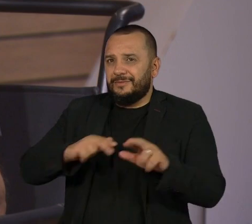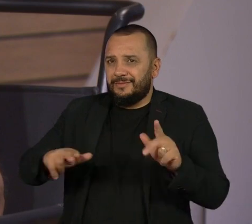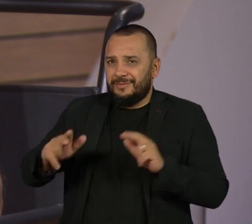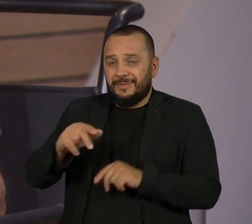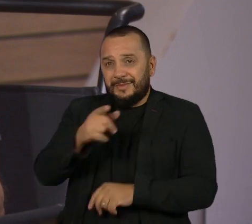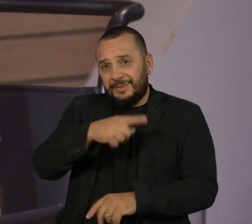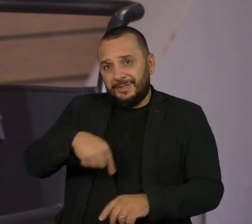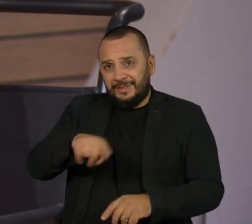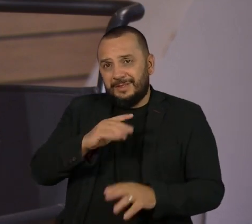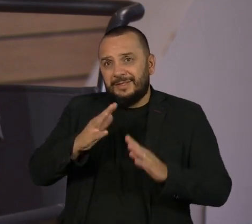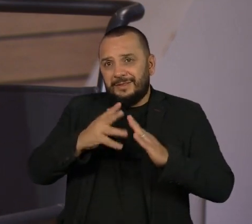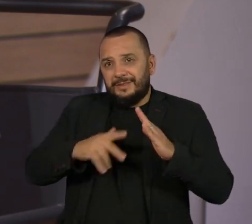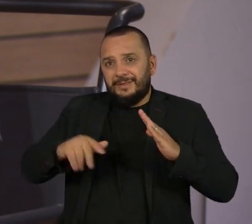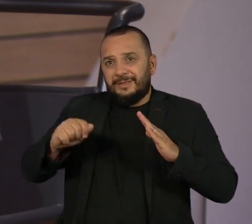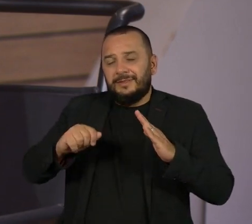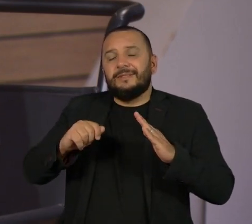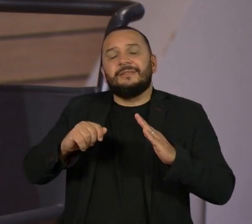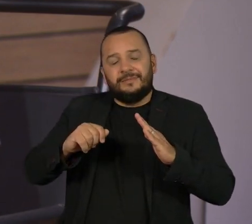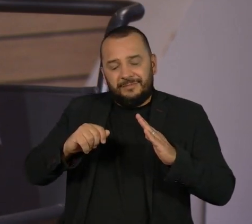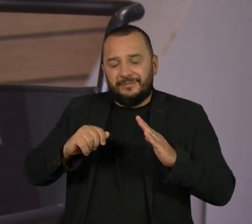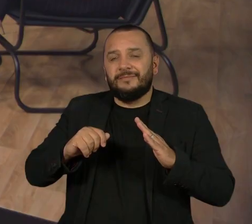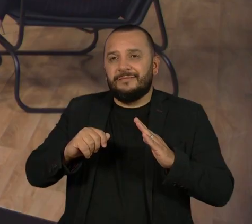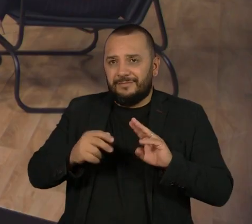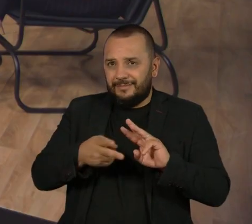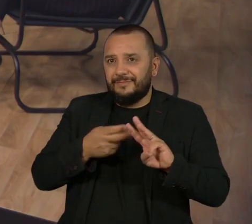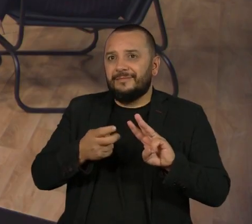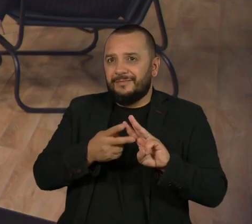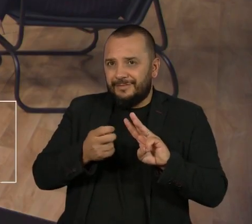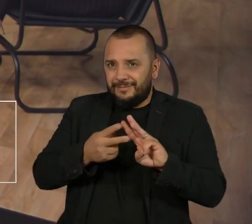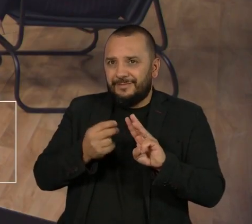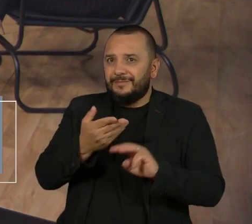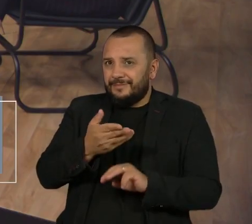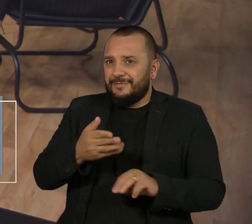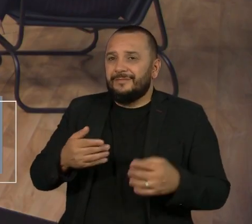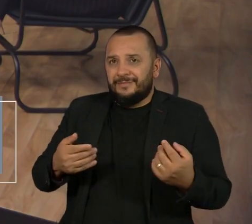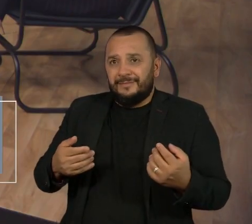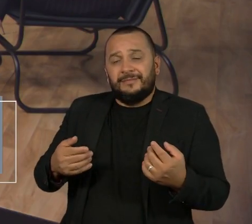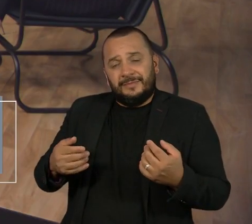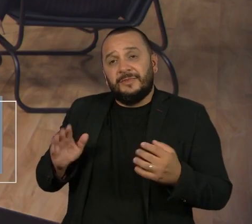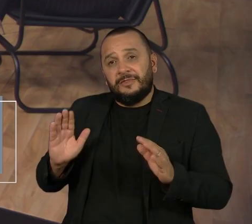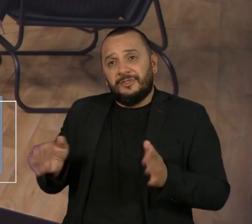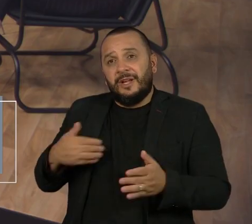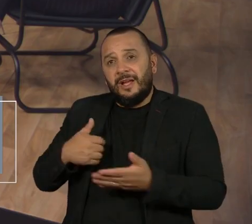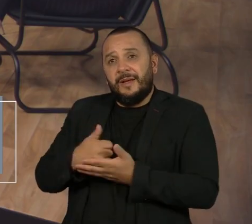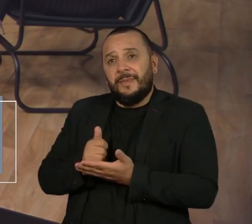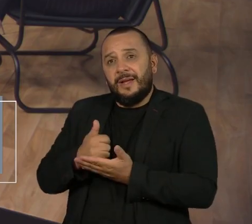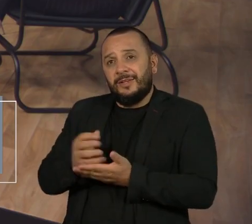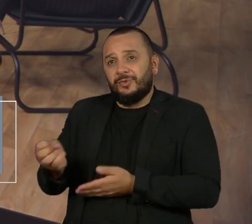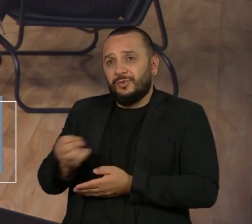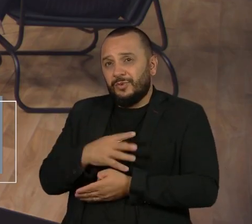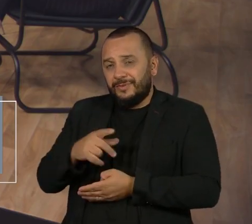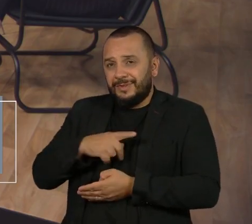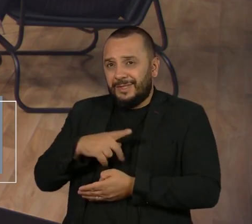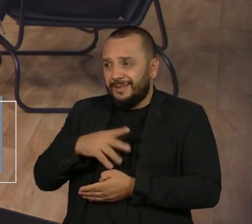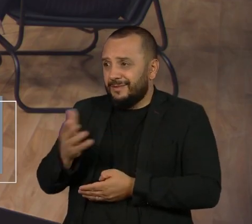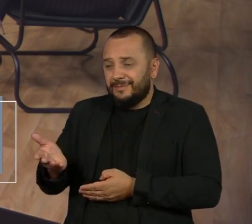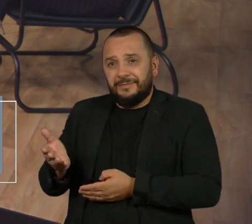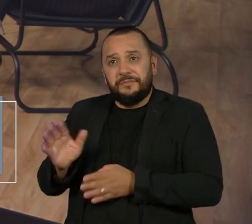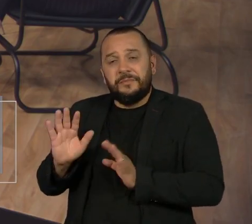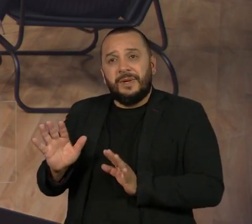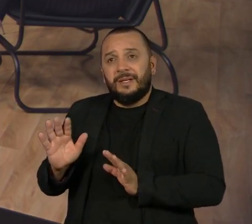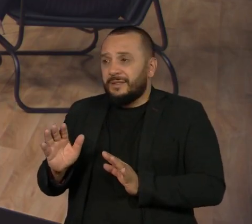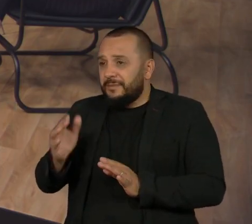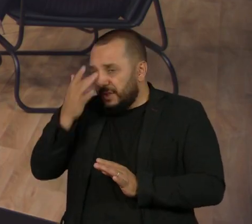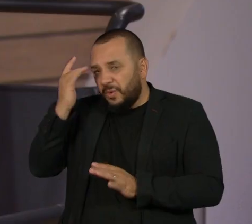diversidade, que é onde o mundo precisa de buscar novos princípios ativos, novos remédios, não se tem essa